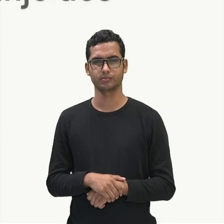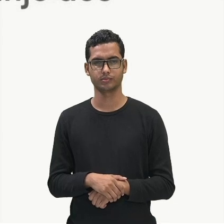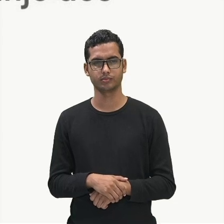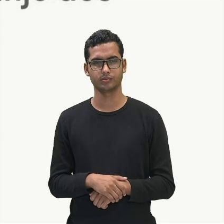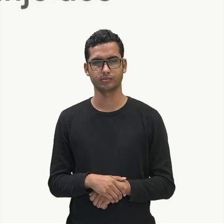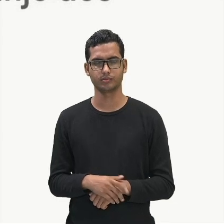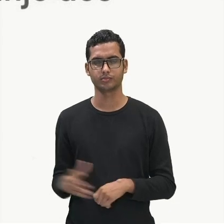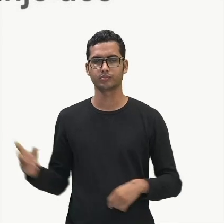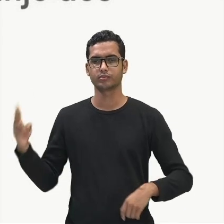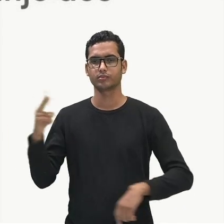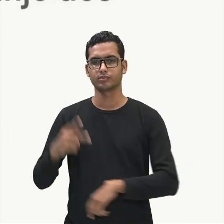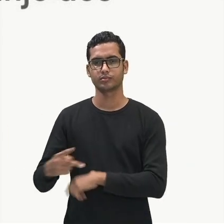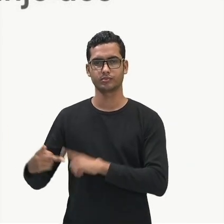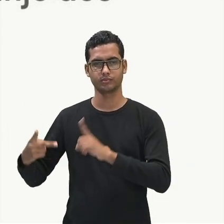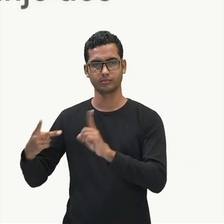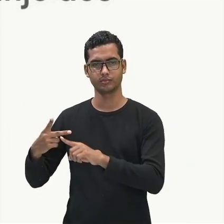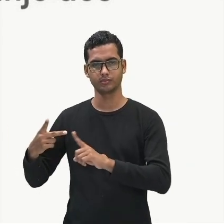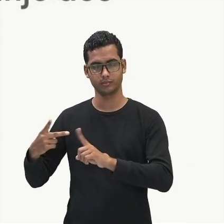Energia